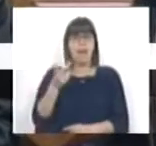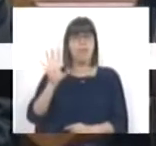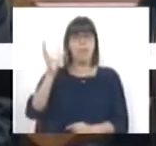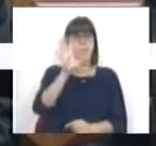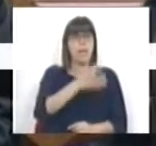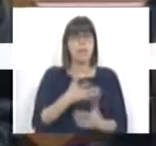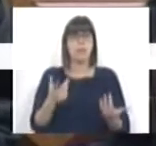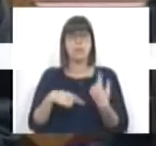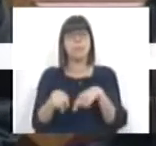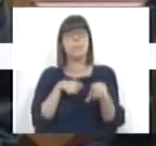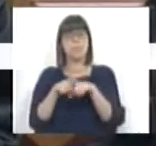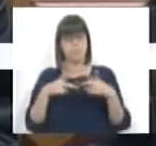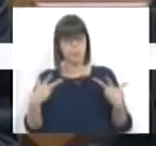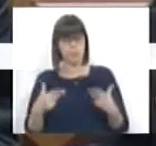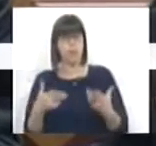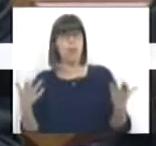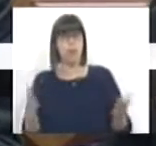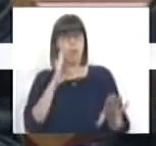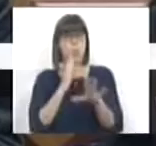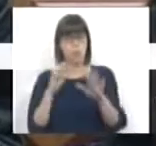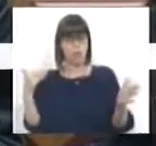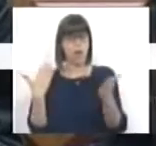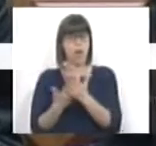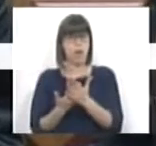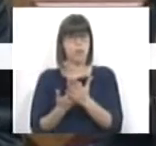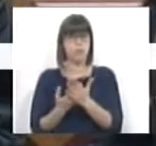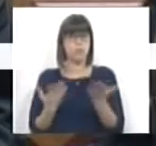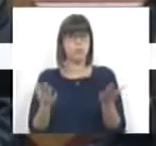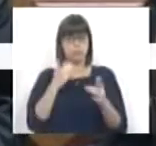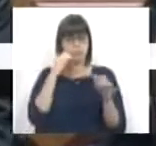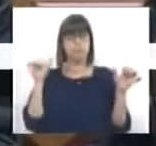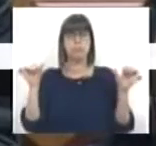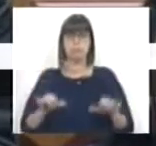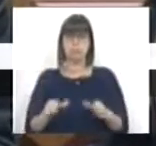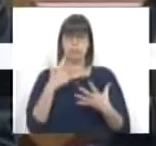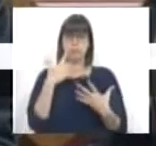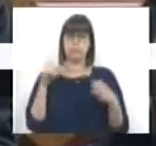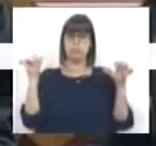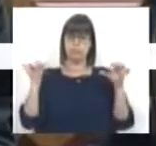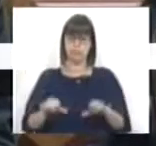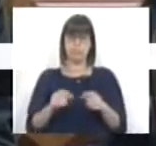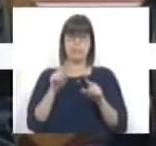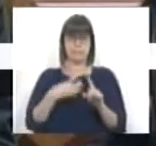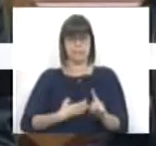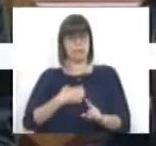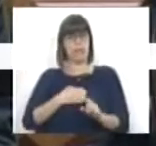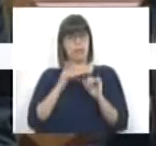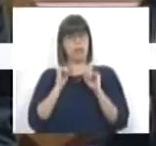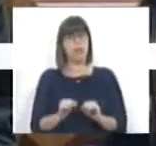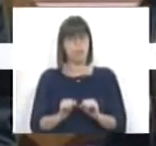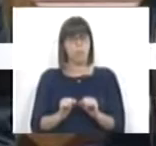e excluídos de austeridade dos últimos anos agravaram intensamente essa dicotomia